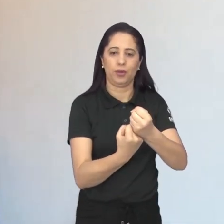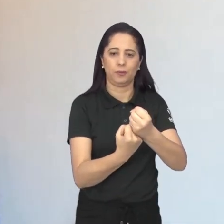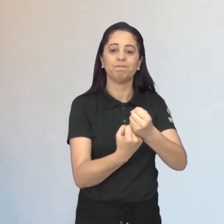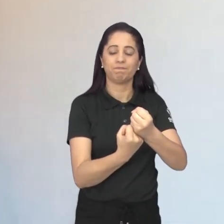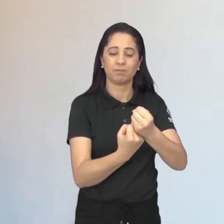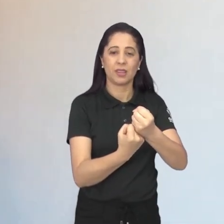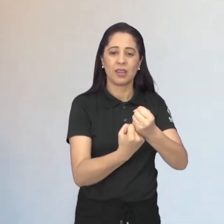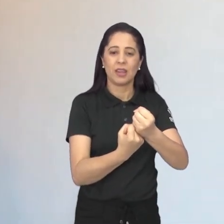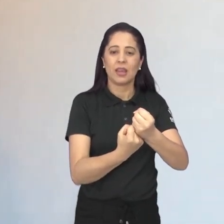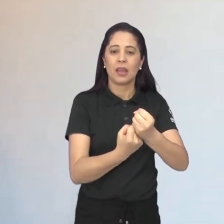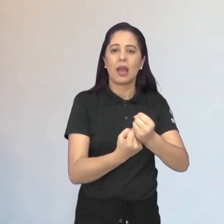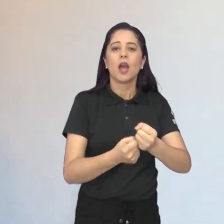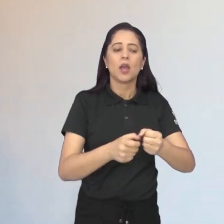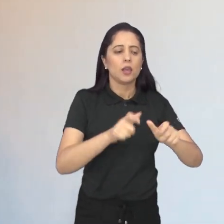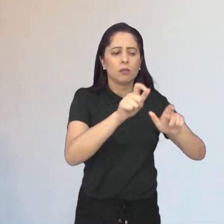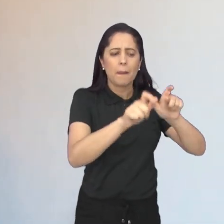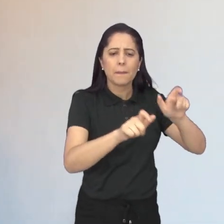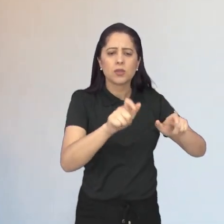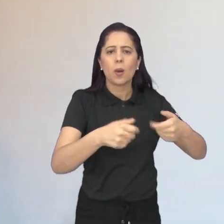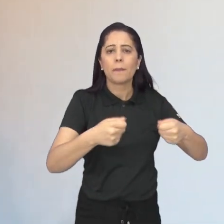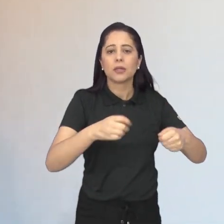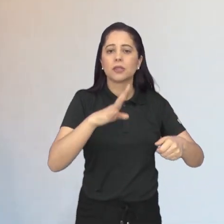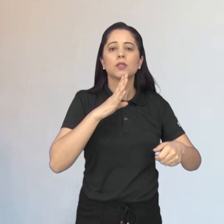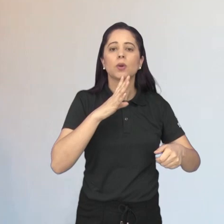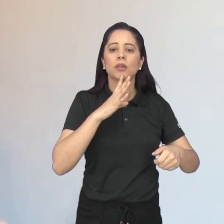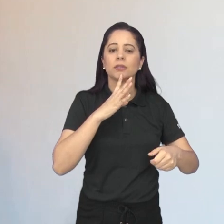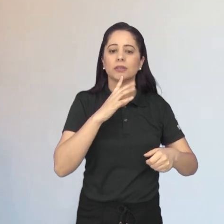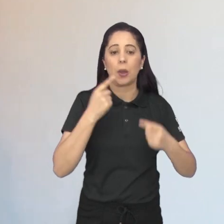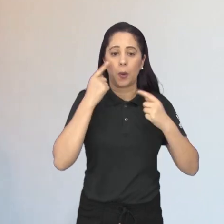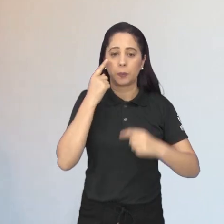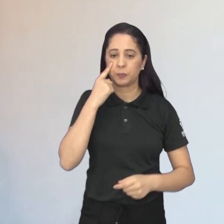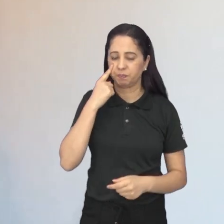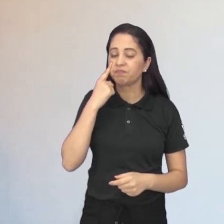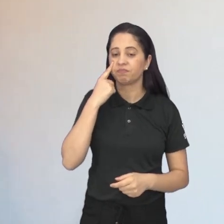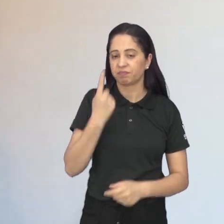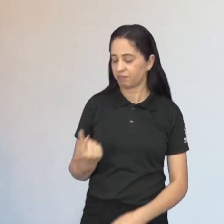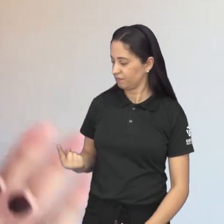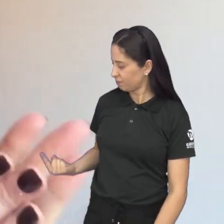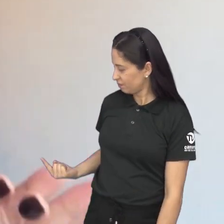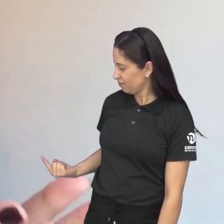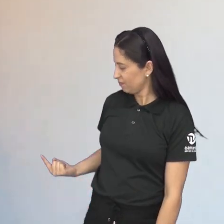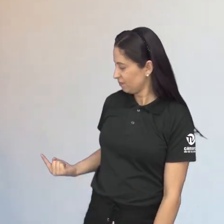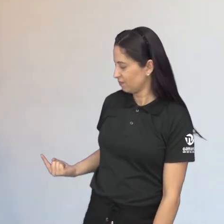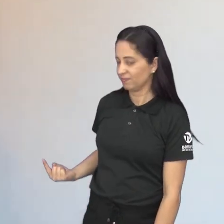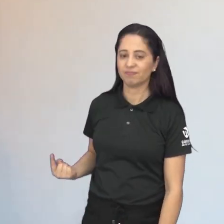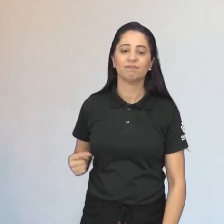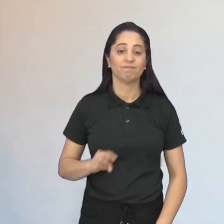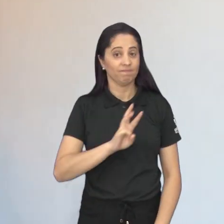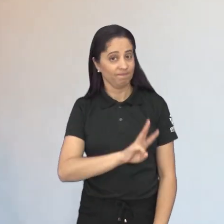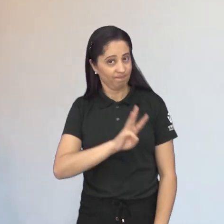principal serviço que é fundamental todo mundo conhecer, primeiro é o nosso portal online, que é o